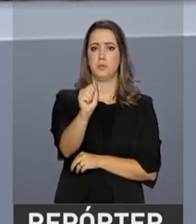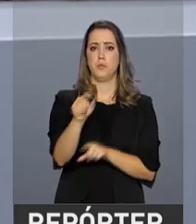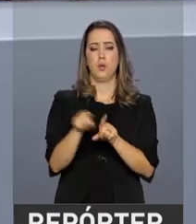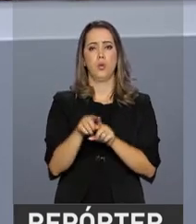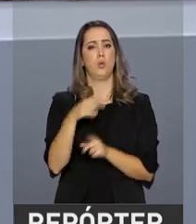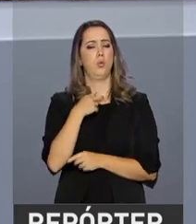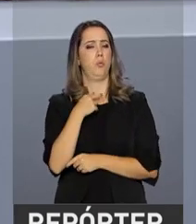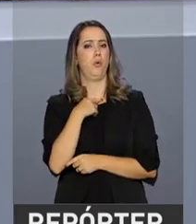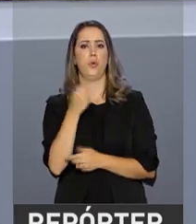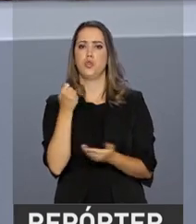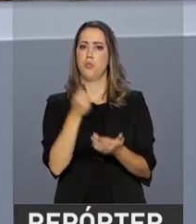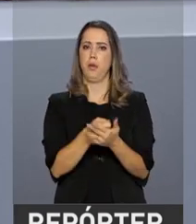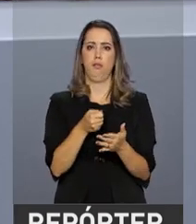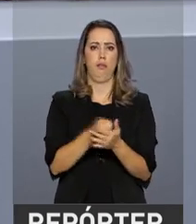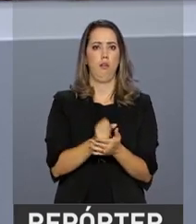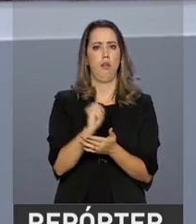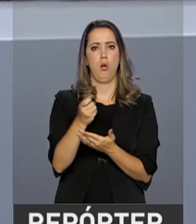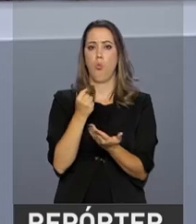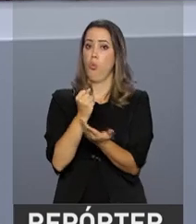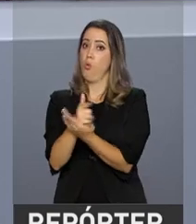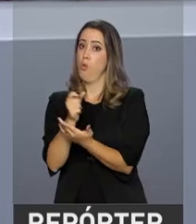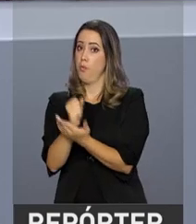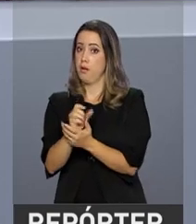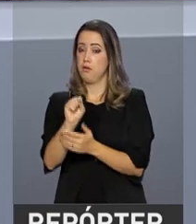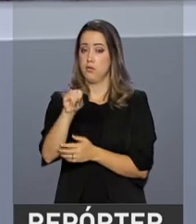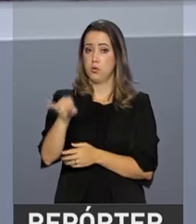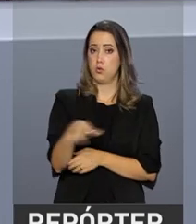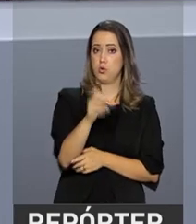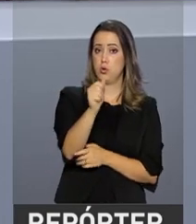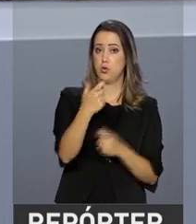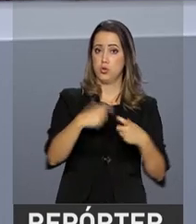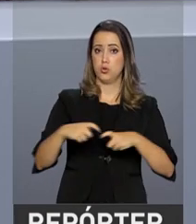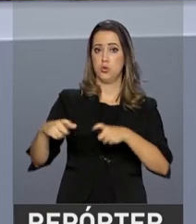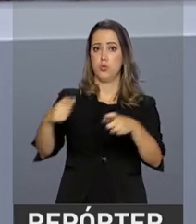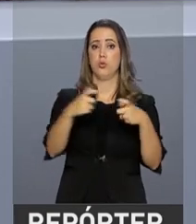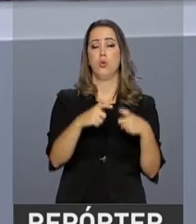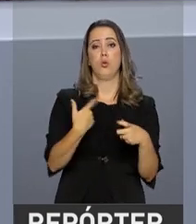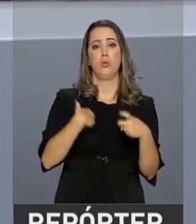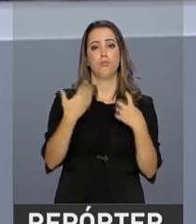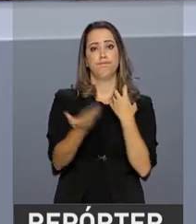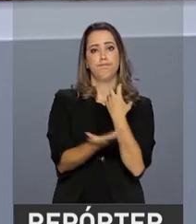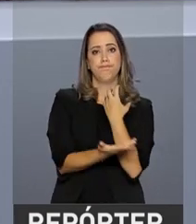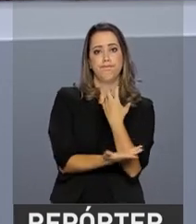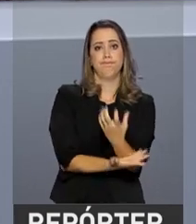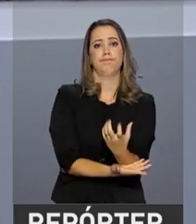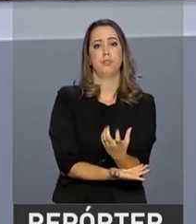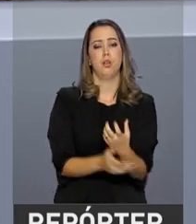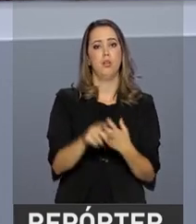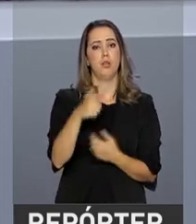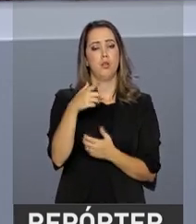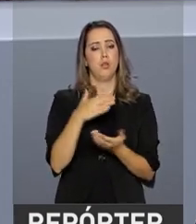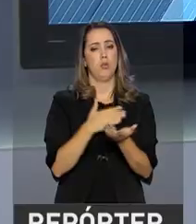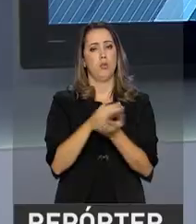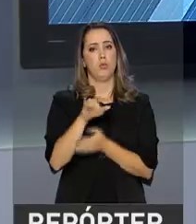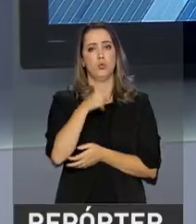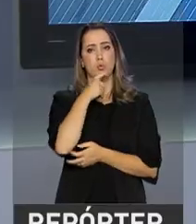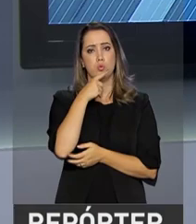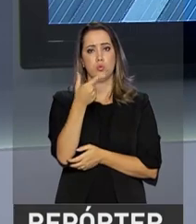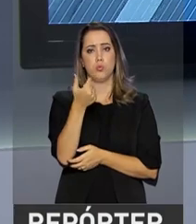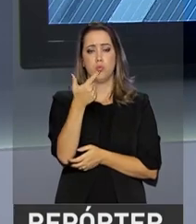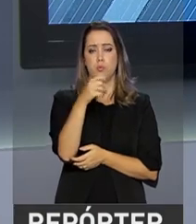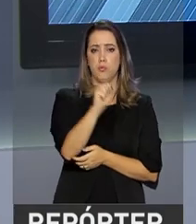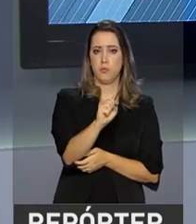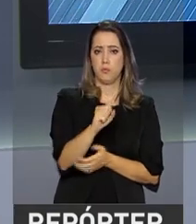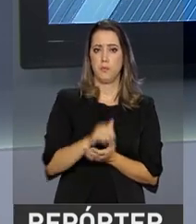nem financiará o cultivo de soja em áreas desmatadas do bioma a partir de julho de 2008 o